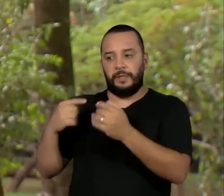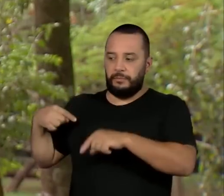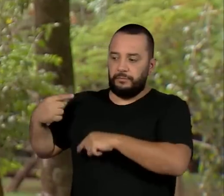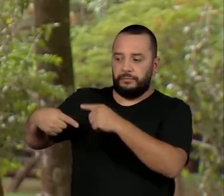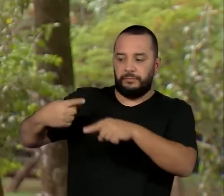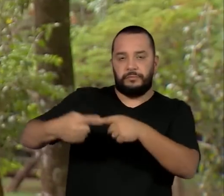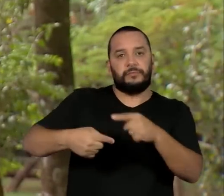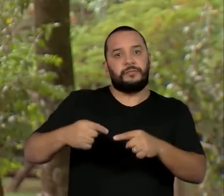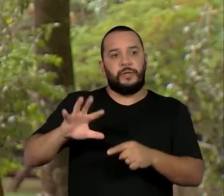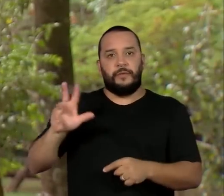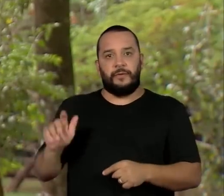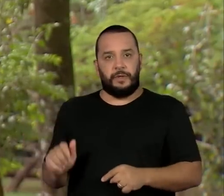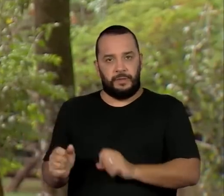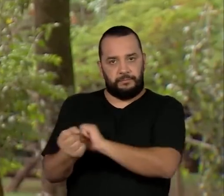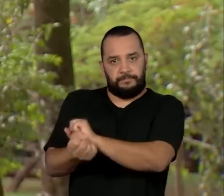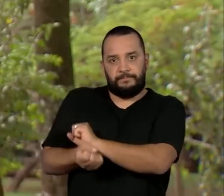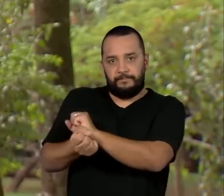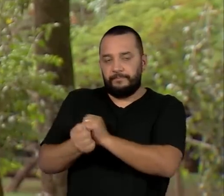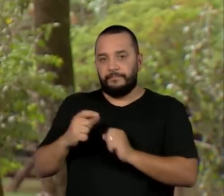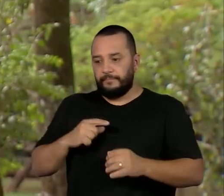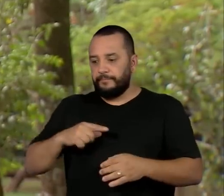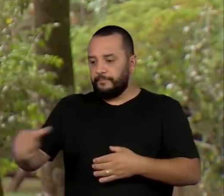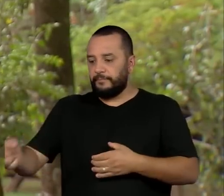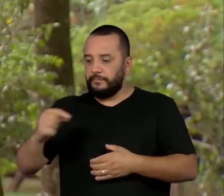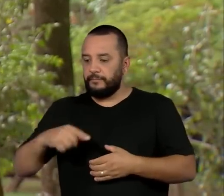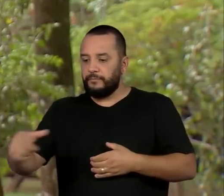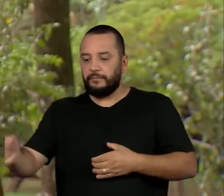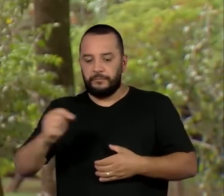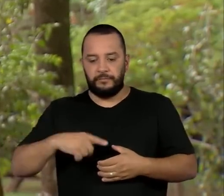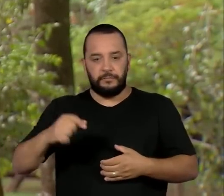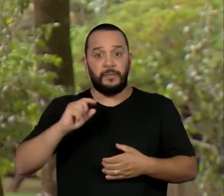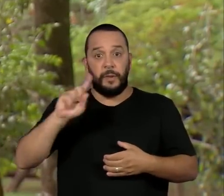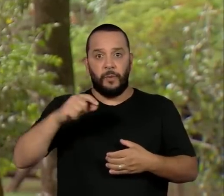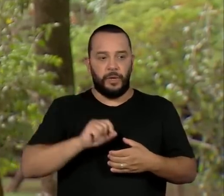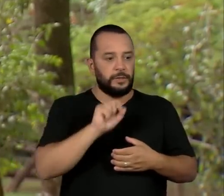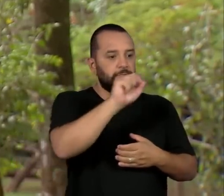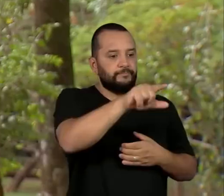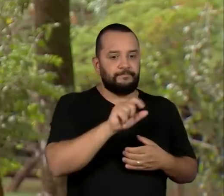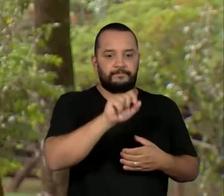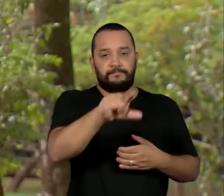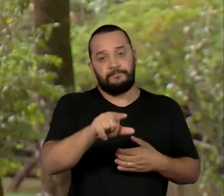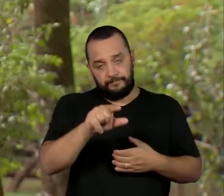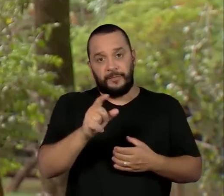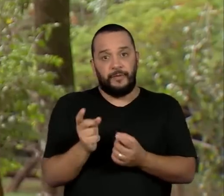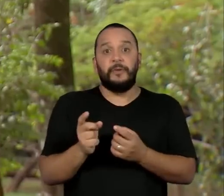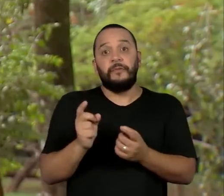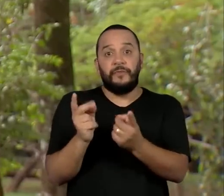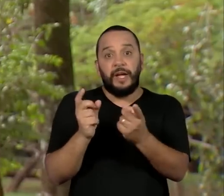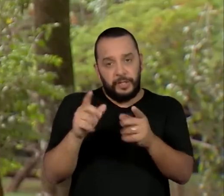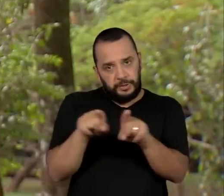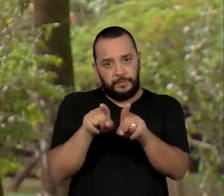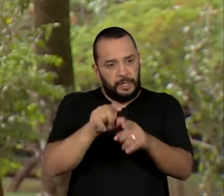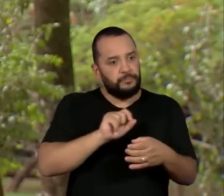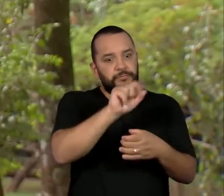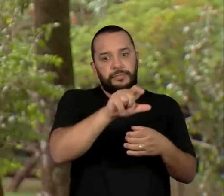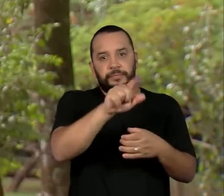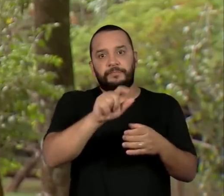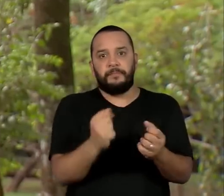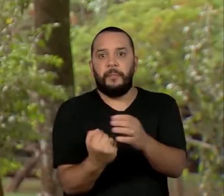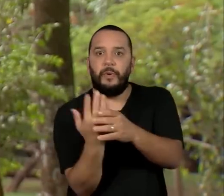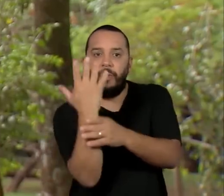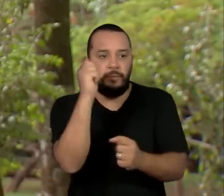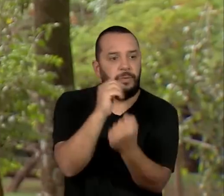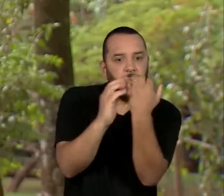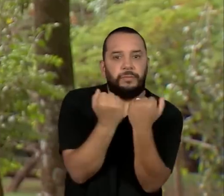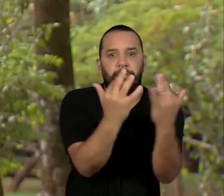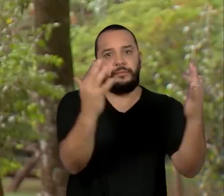escravizados coletam e vendem sementes de espécies nativas para recuperar áreas degradadas no maior contínuo do